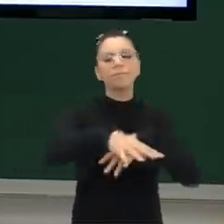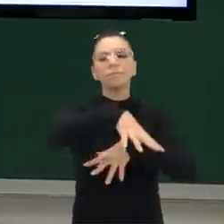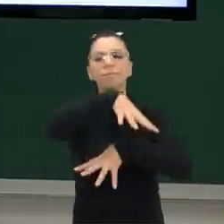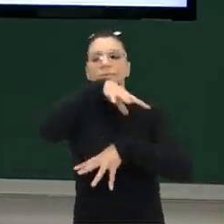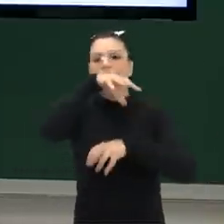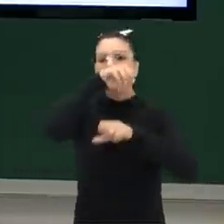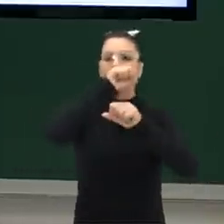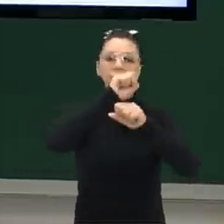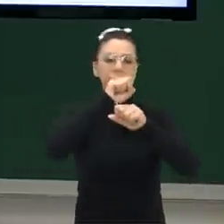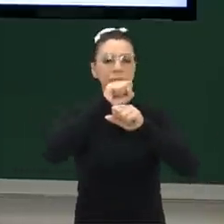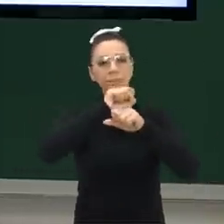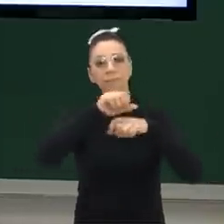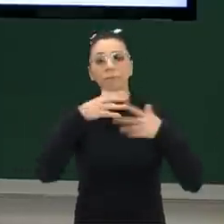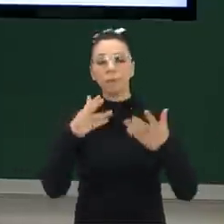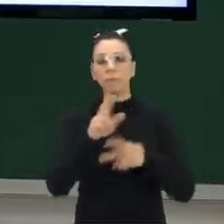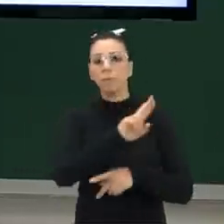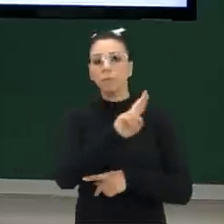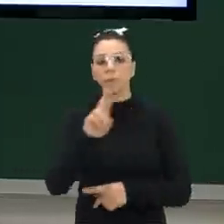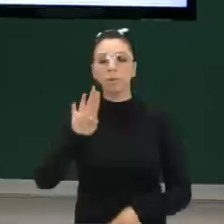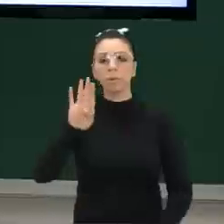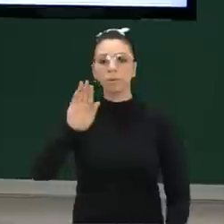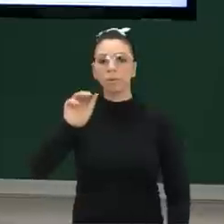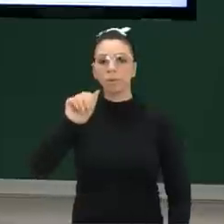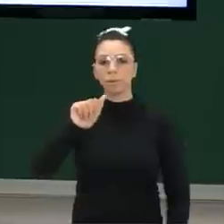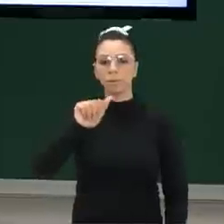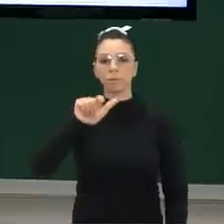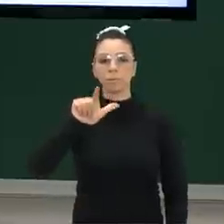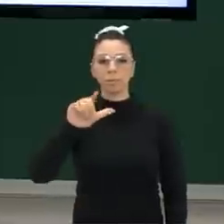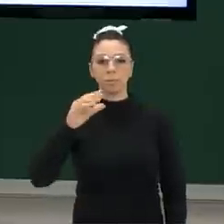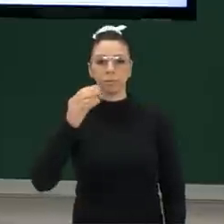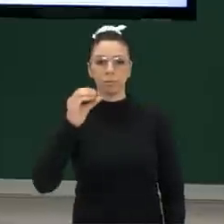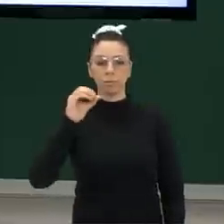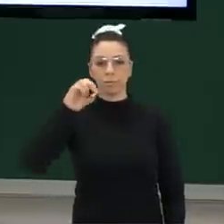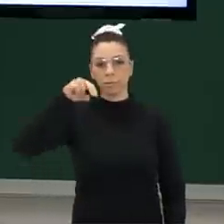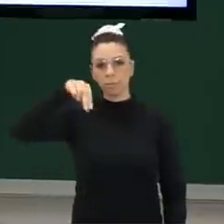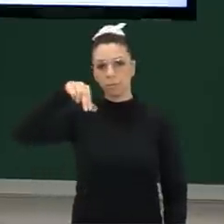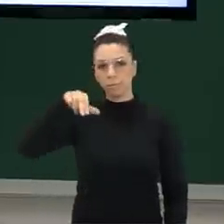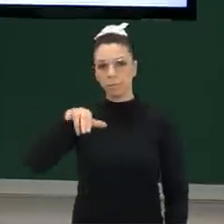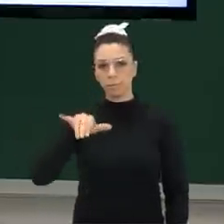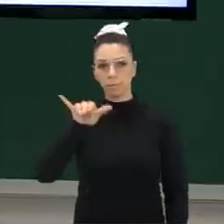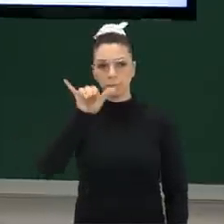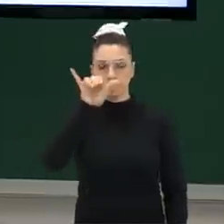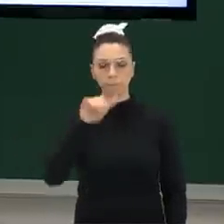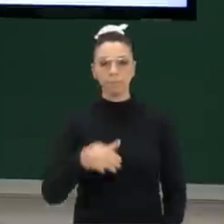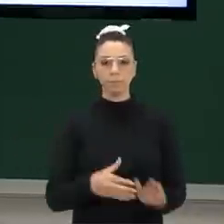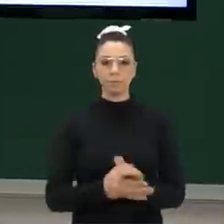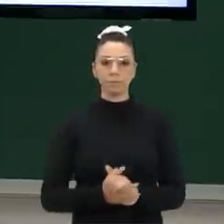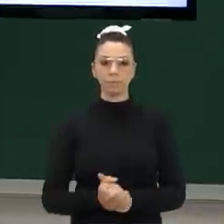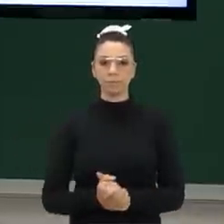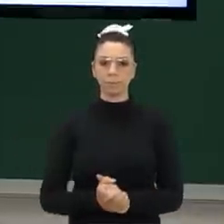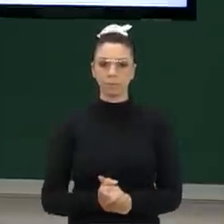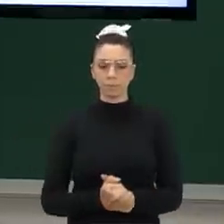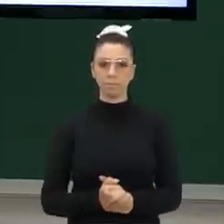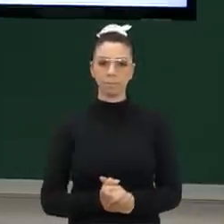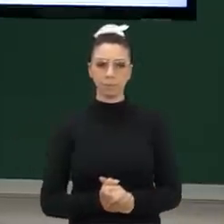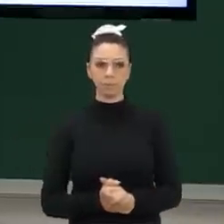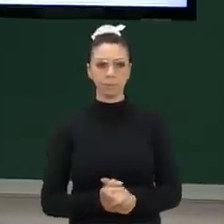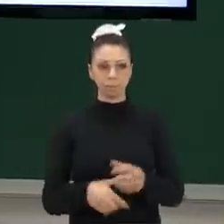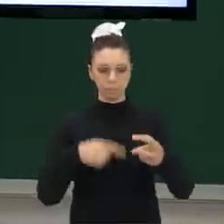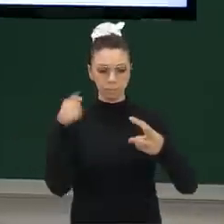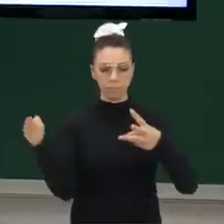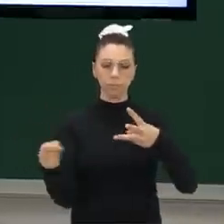arzinho. Isso nós chamamos de balcony. E a nossa última partezinha da casa é